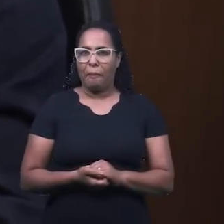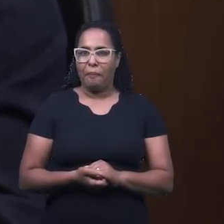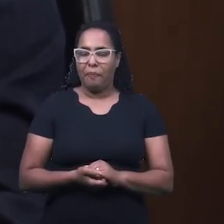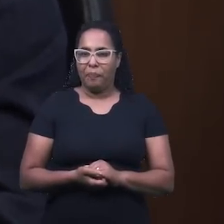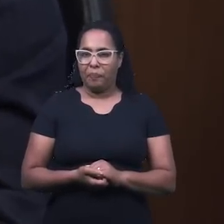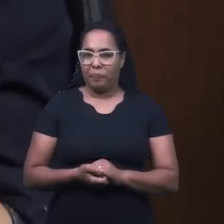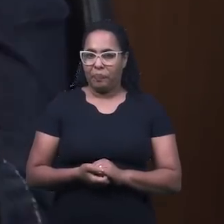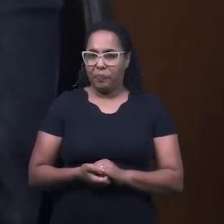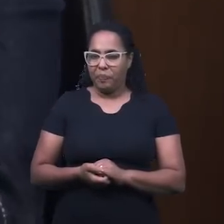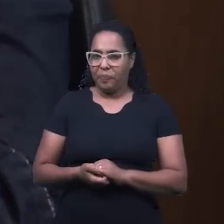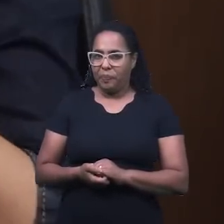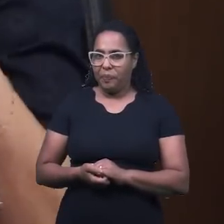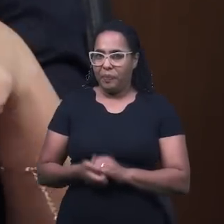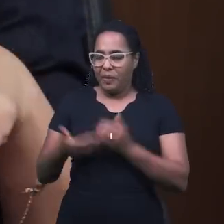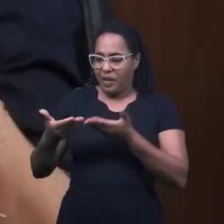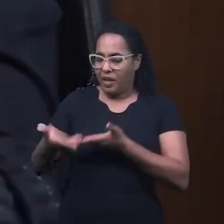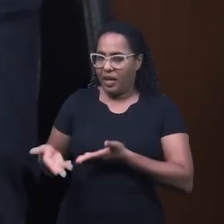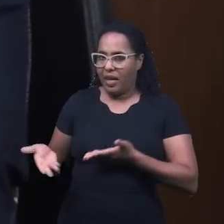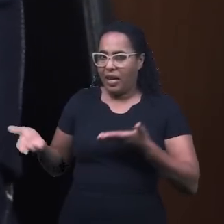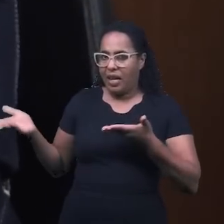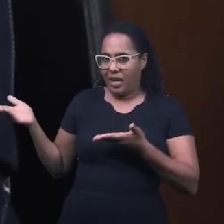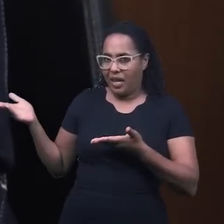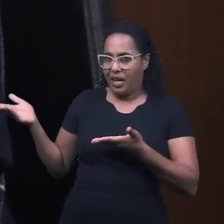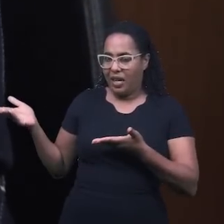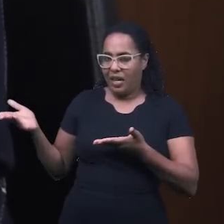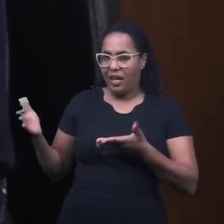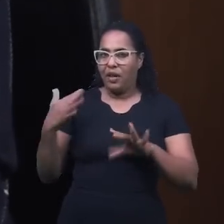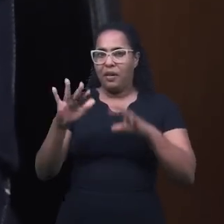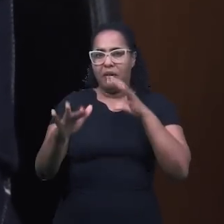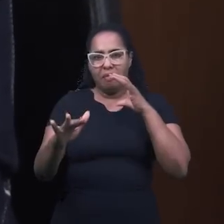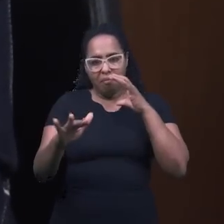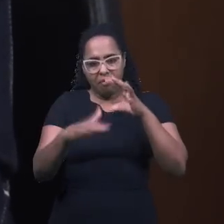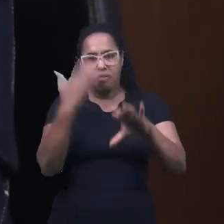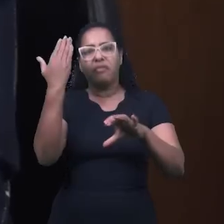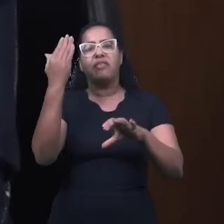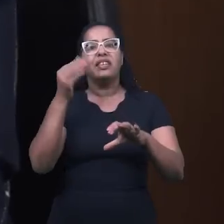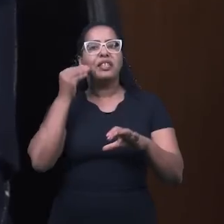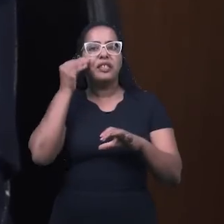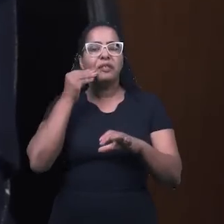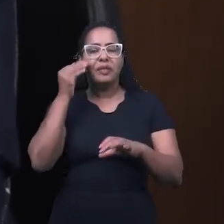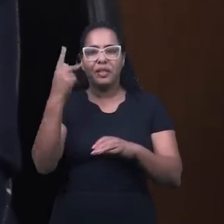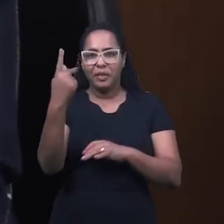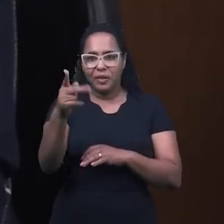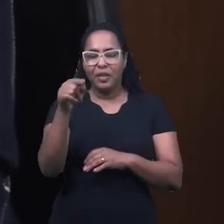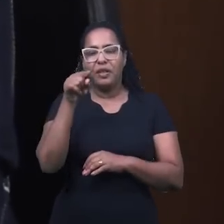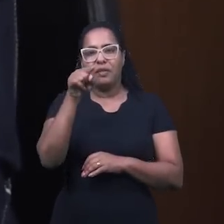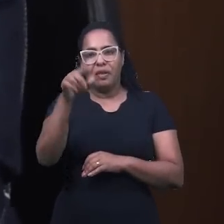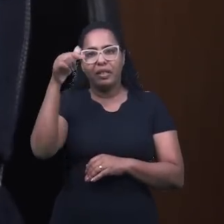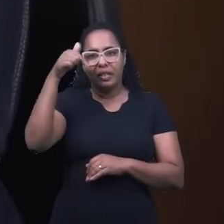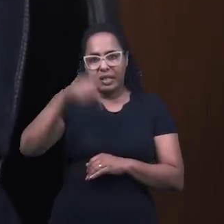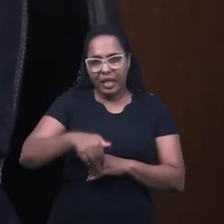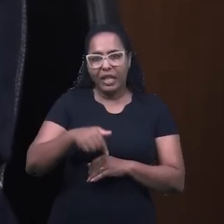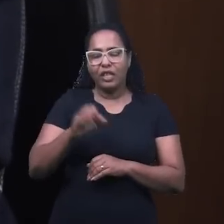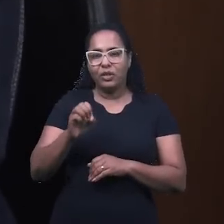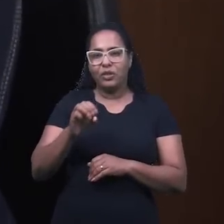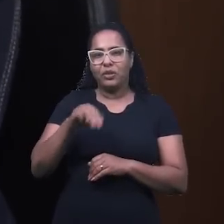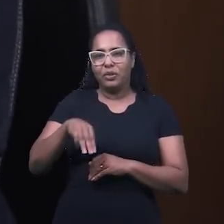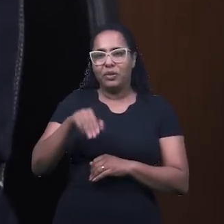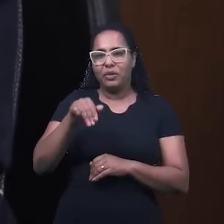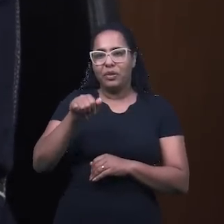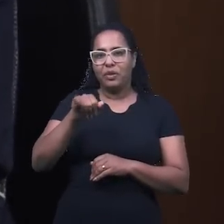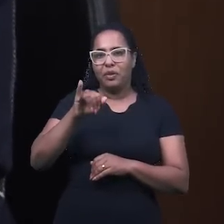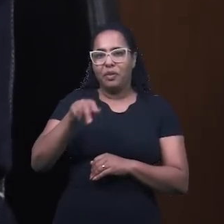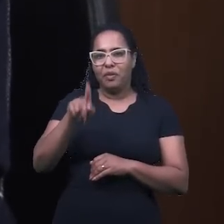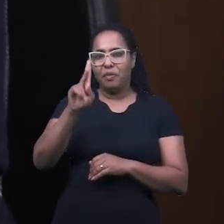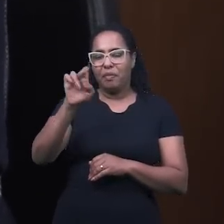quero deixar para você, tá passando aí embaixo, o e-mail do programa. Envie a sua experiência. Envie a sua experiência para que você possa estar aqui